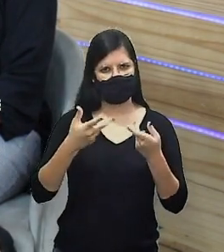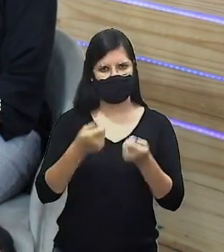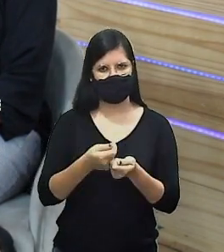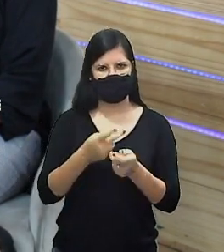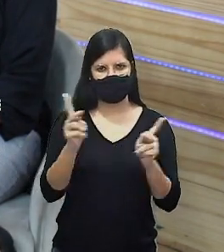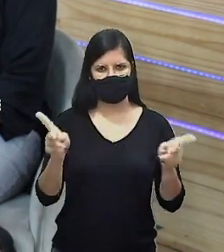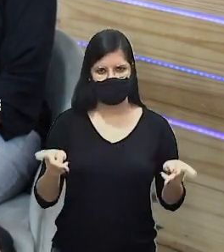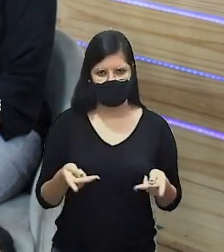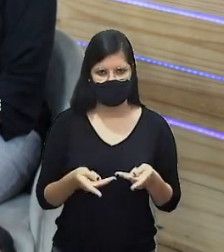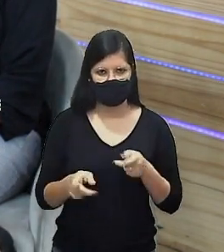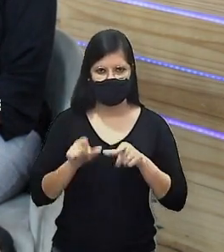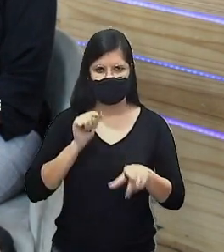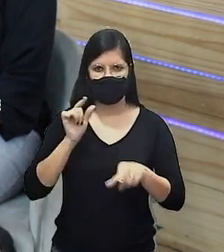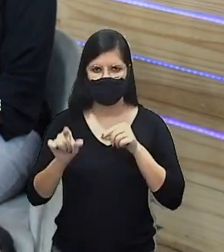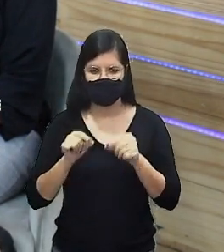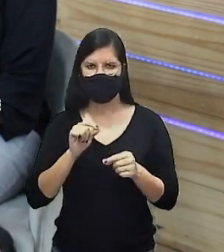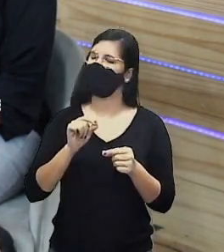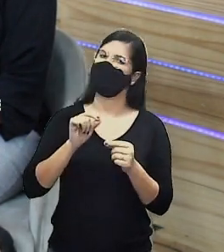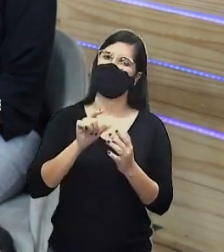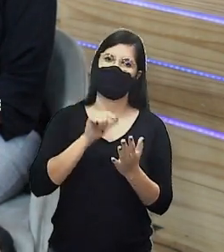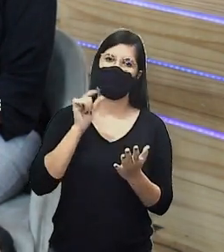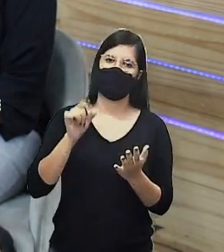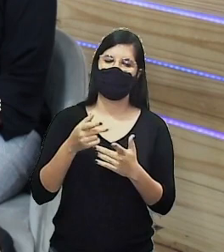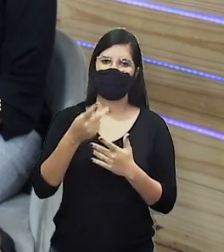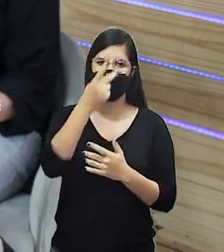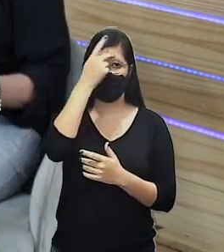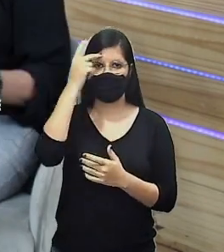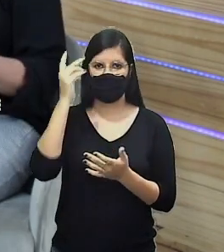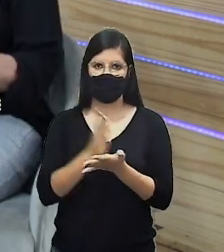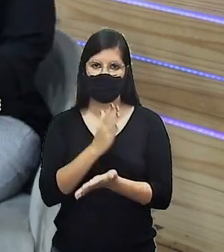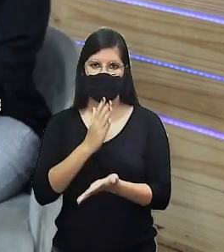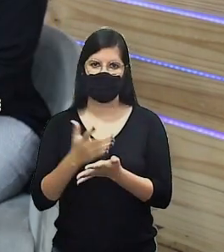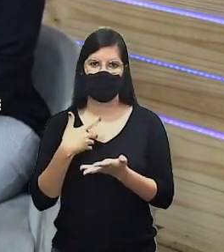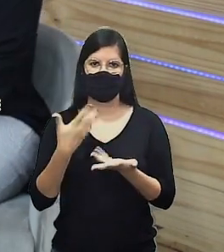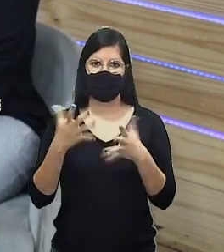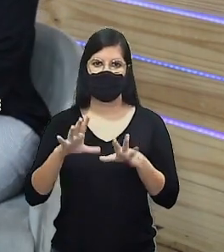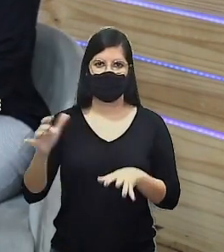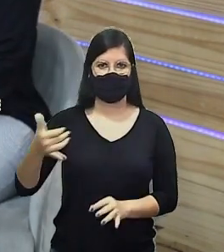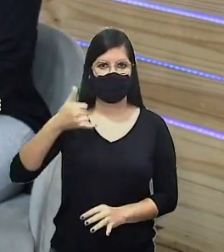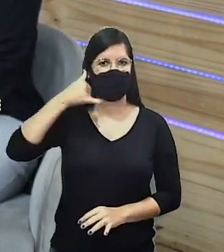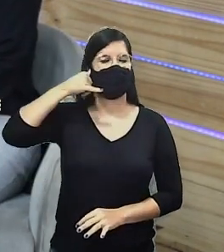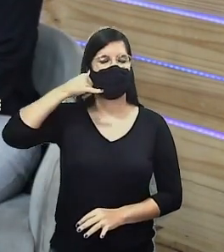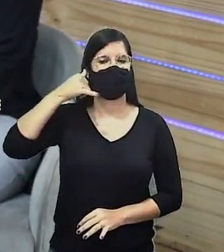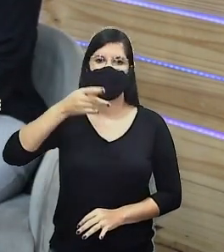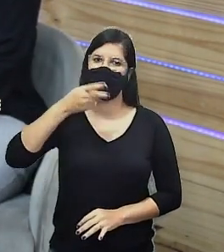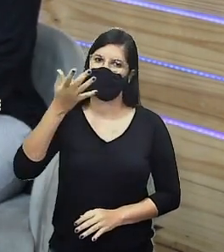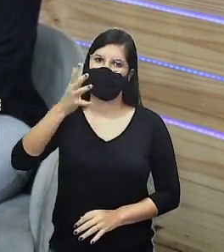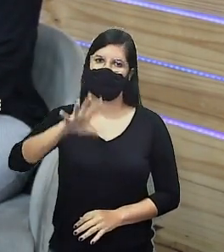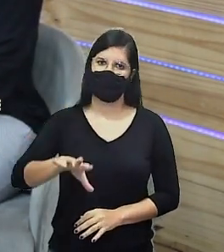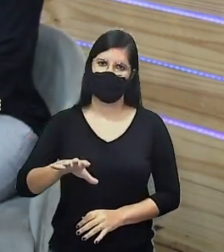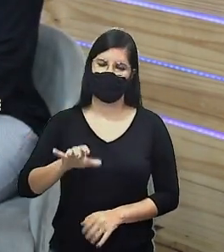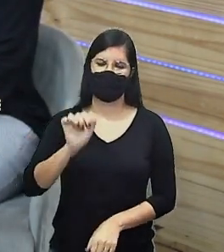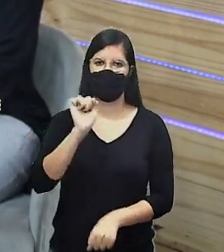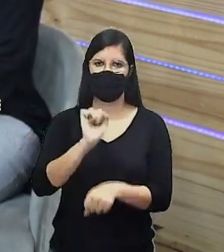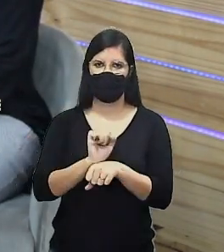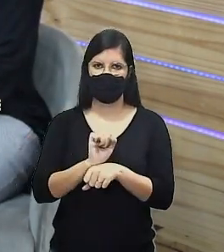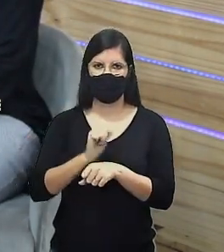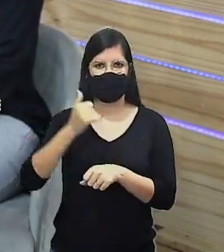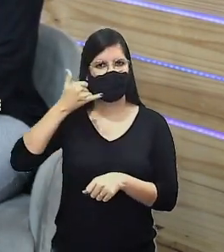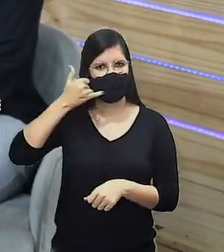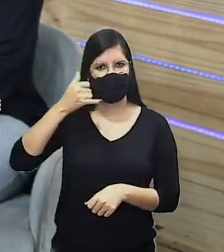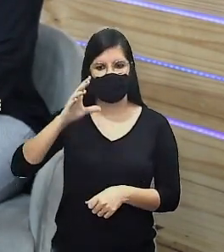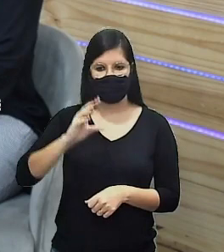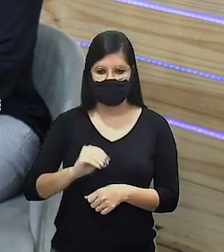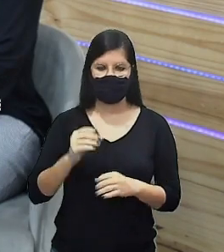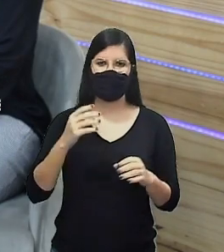pratos sugestivos desse novo menu. Já tem gente que não quer mais atender ligação telefônica. Né? Espera terminar a ligação